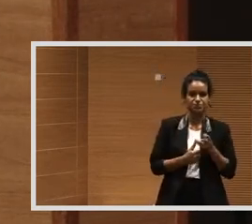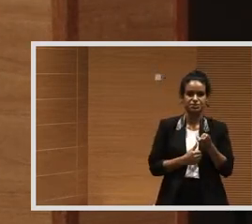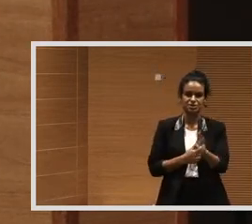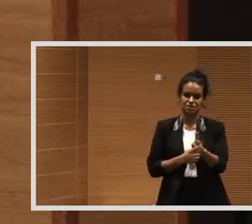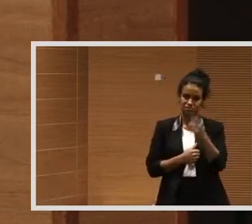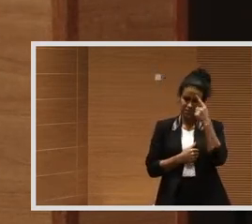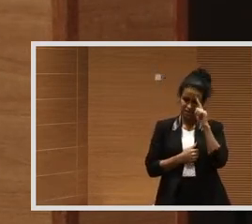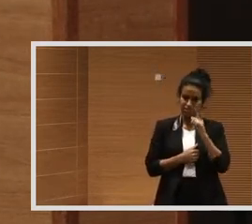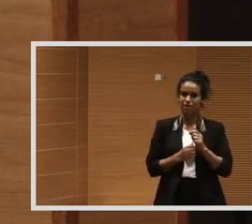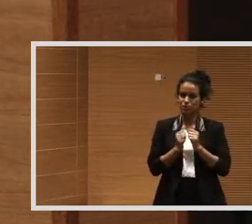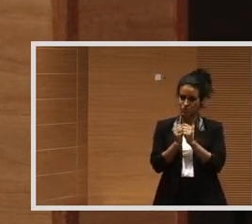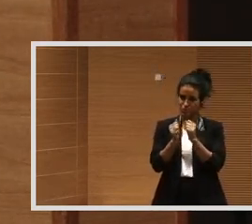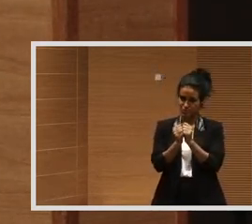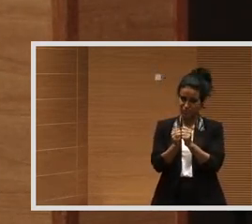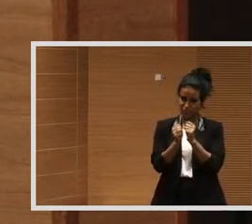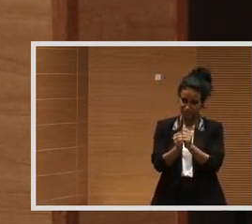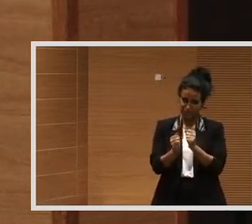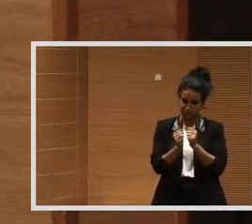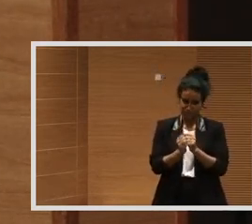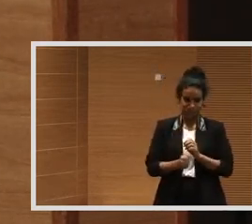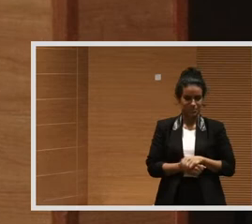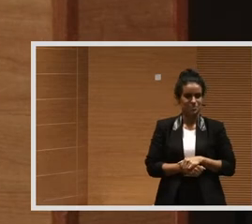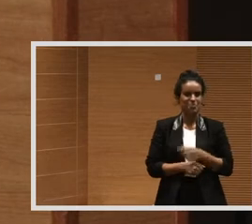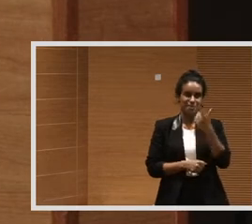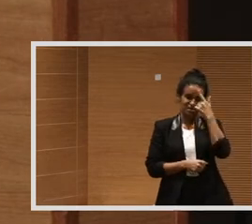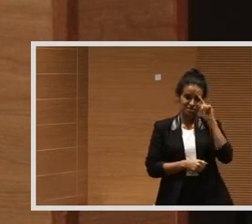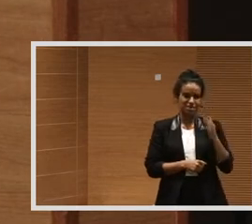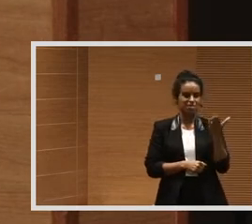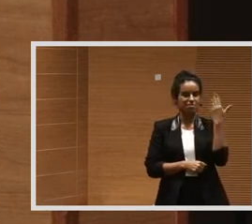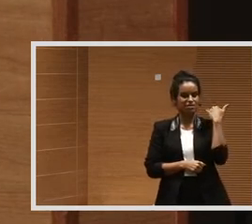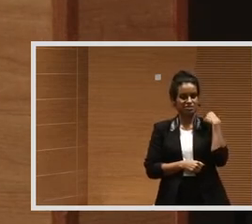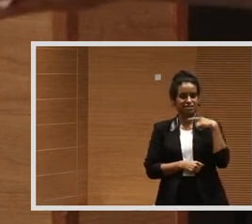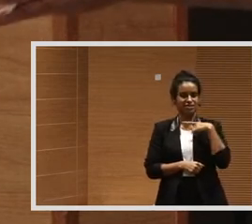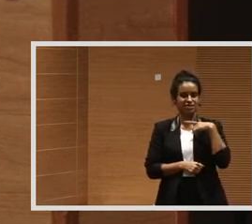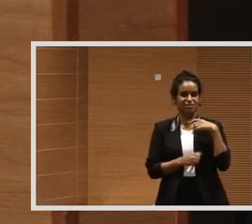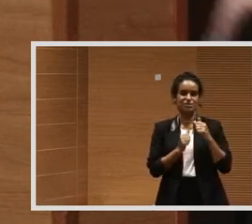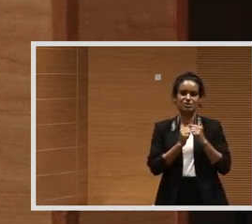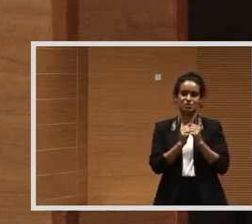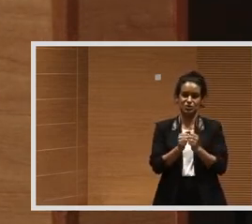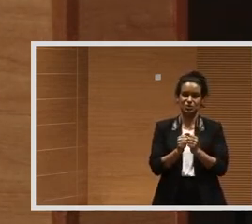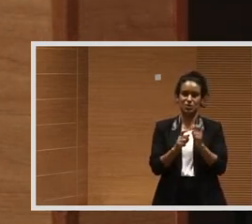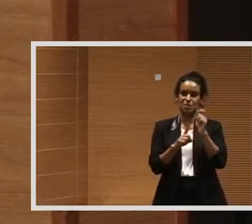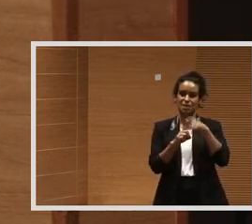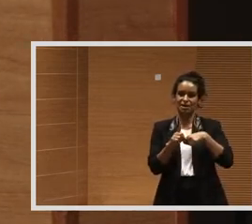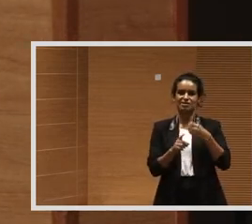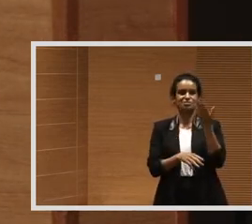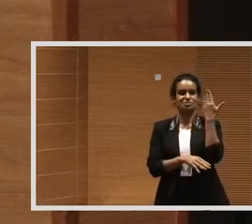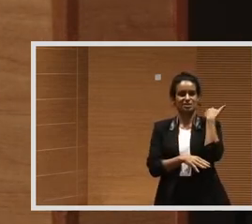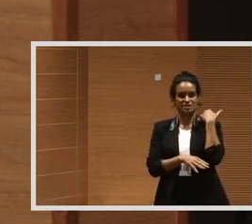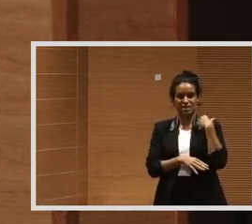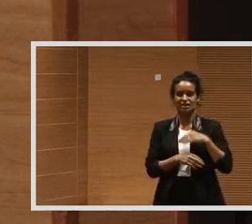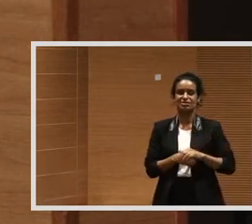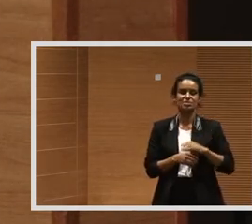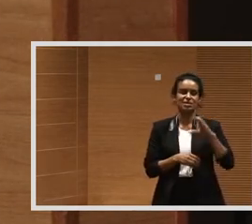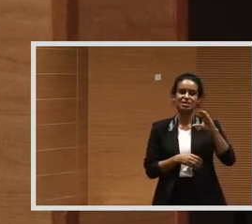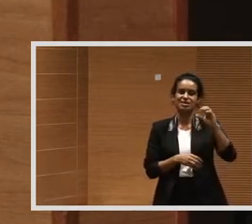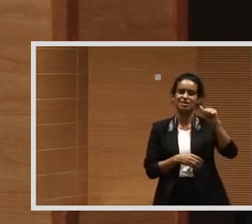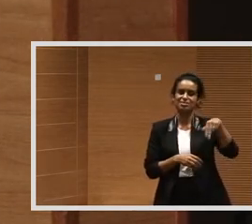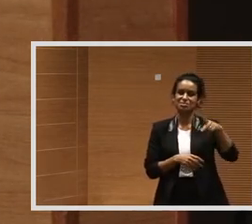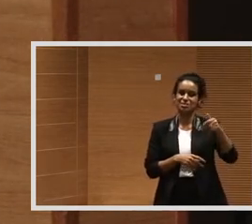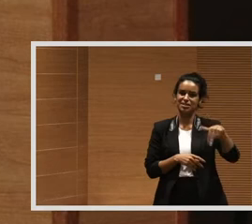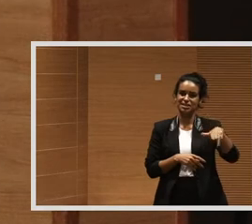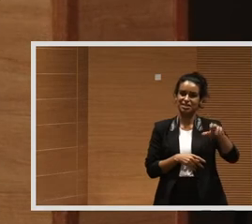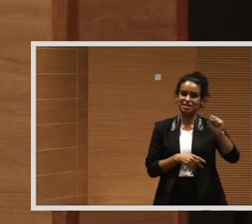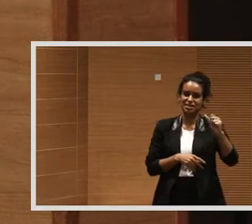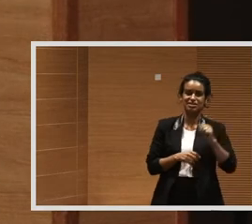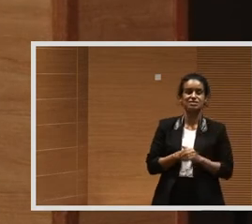toda semana junto, né? Temos agora, semana passada, no Uruguai, a outro mês passado lá em Campinas, no outro em